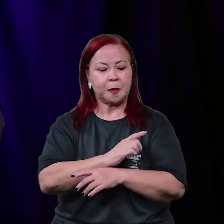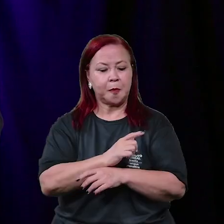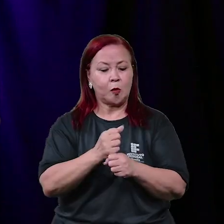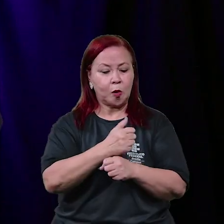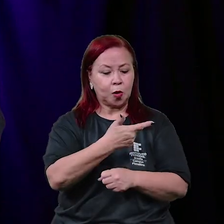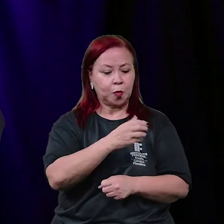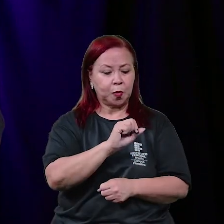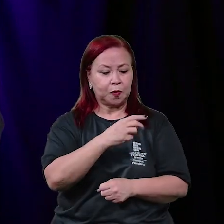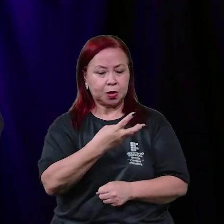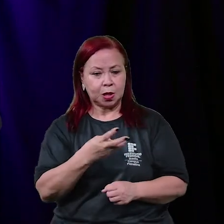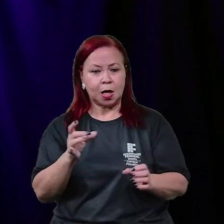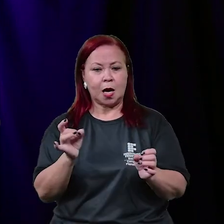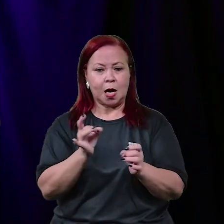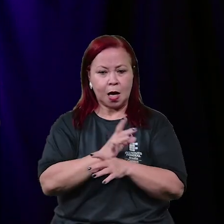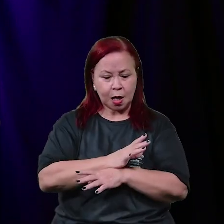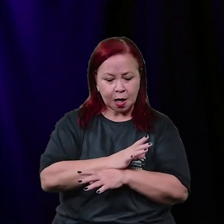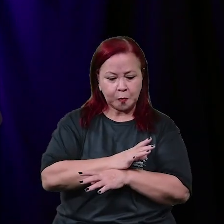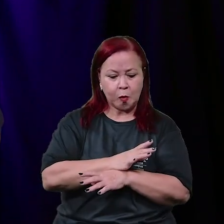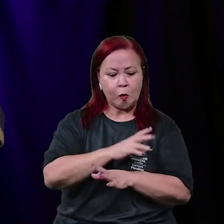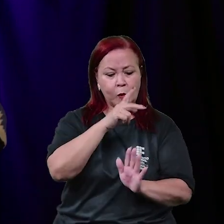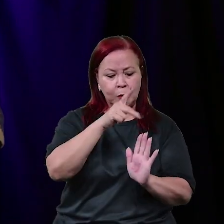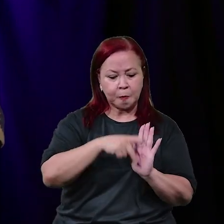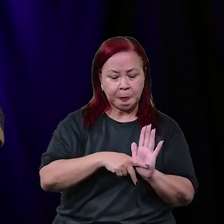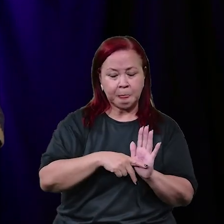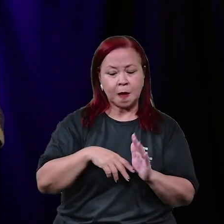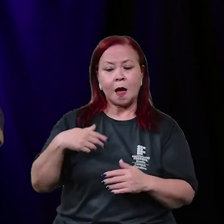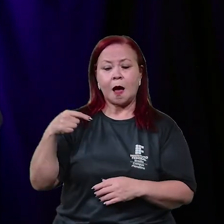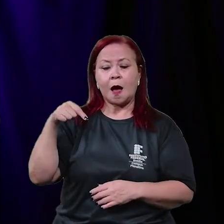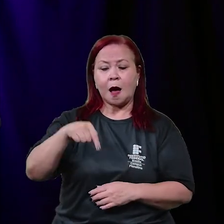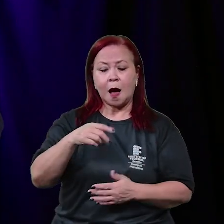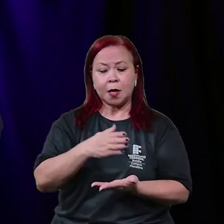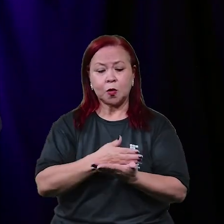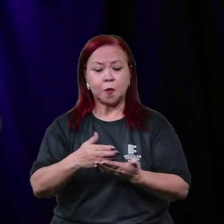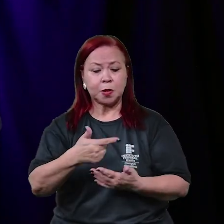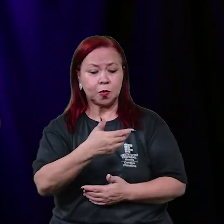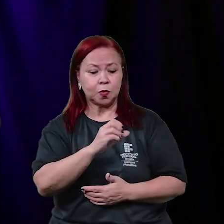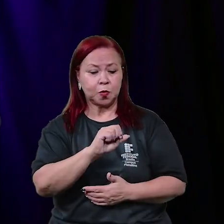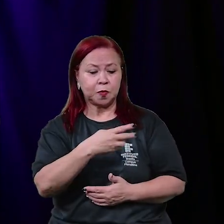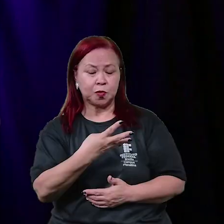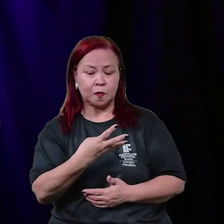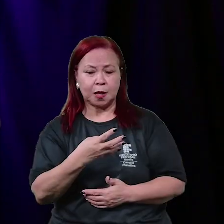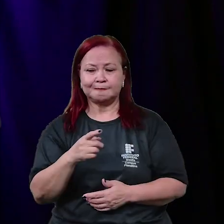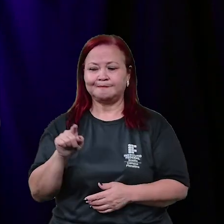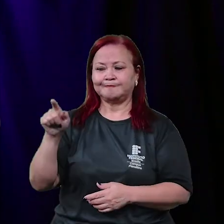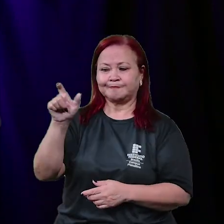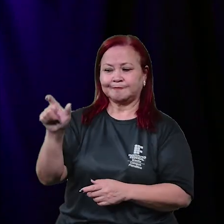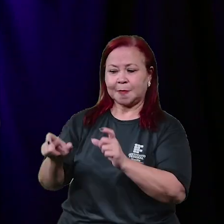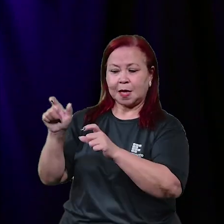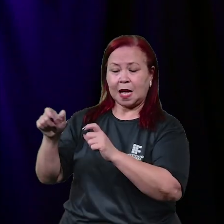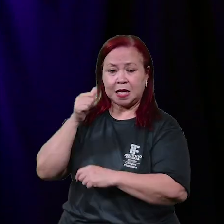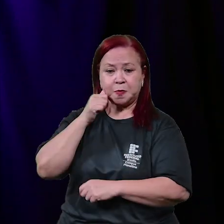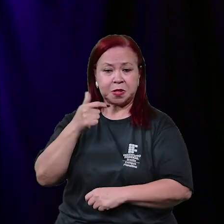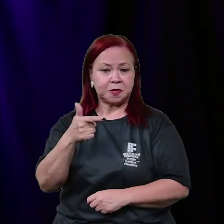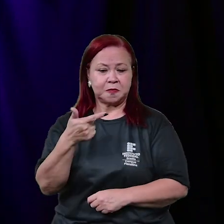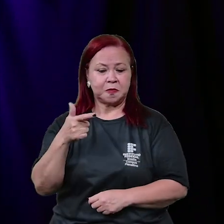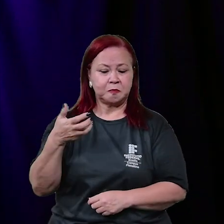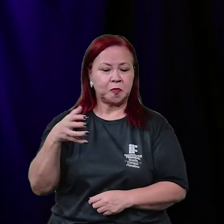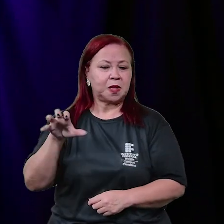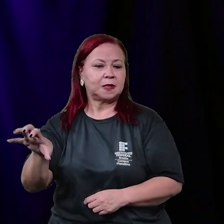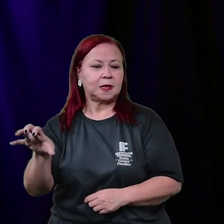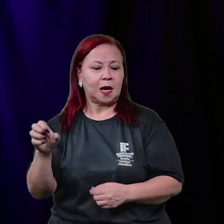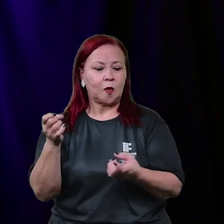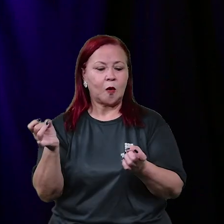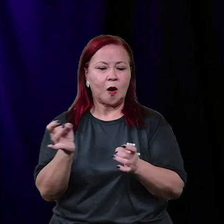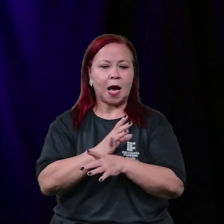tivesse quietado, acabou 2023, e aí acabou nessa componente. Veio 2024 e elas não quiseram acabar com o projeto.